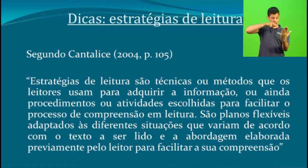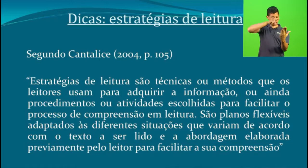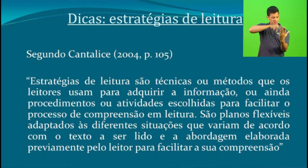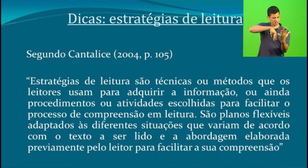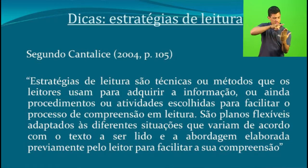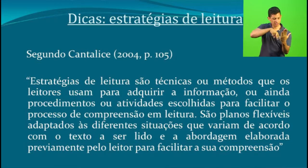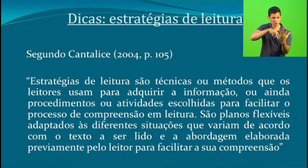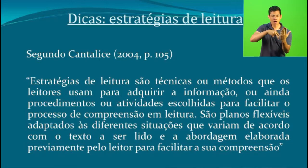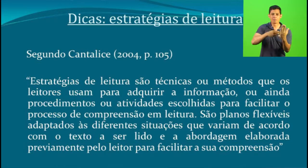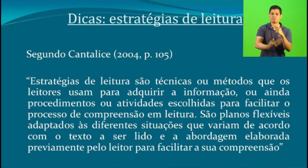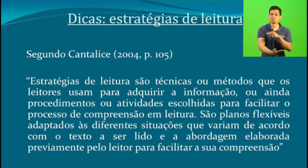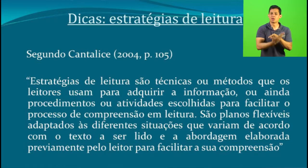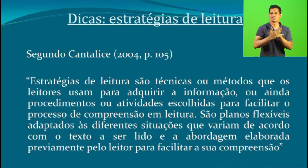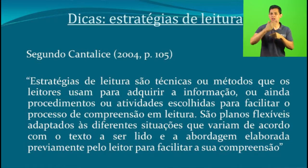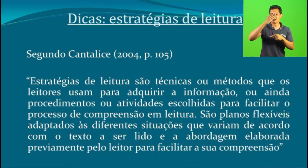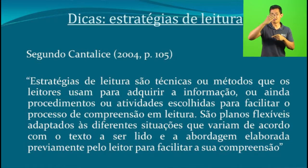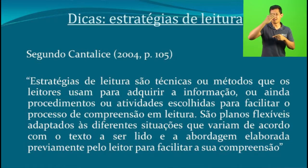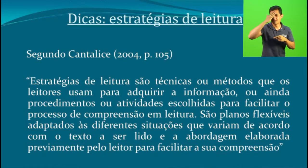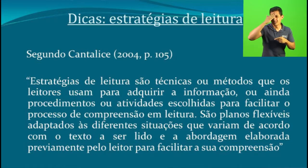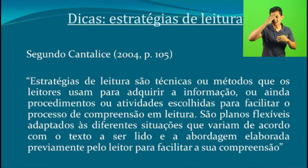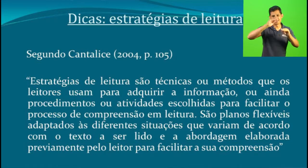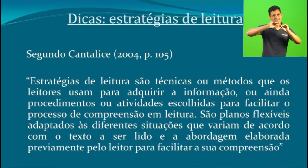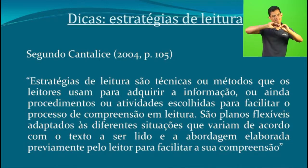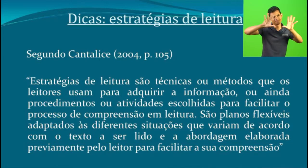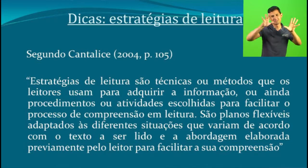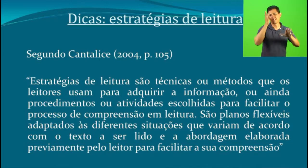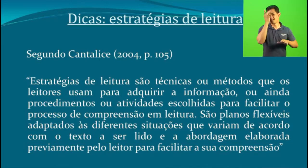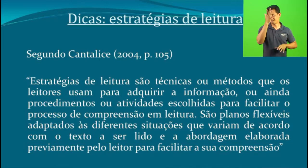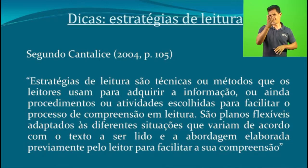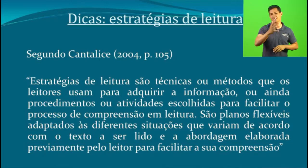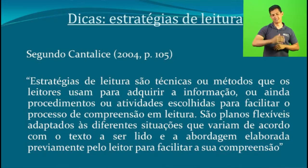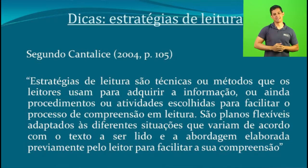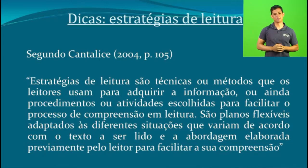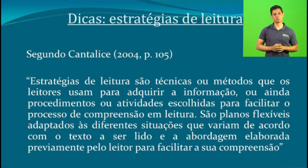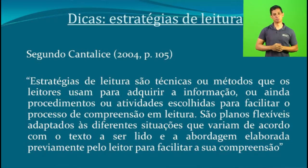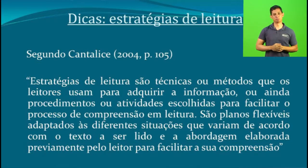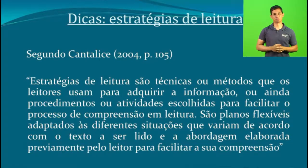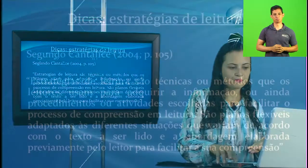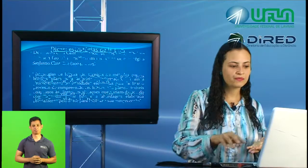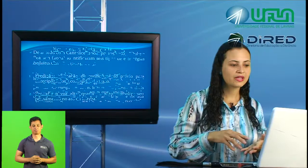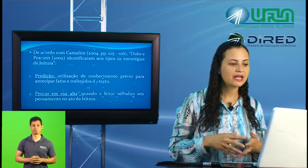elaborada previamente pelo leitor para facilitar a sua compreensão.